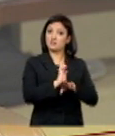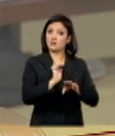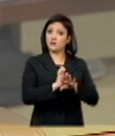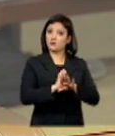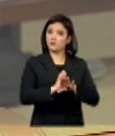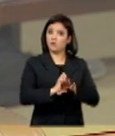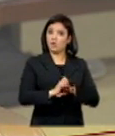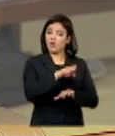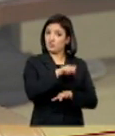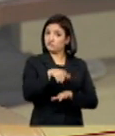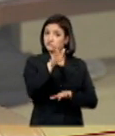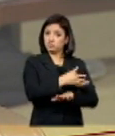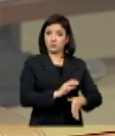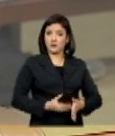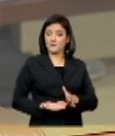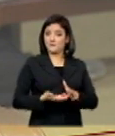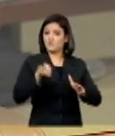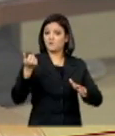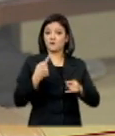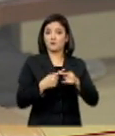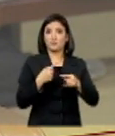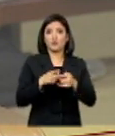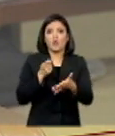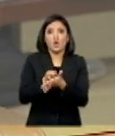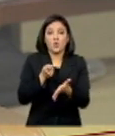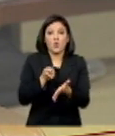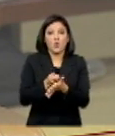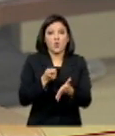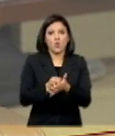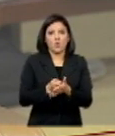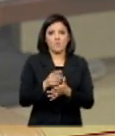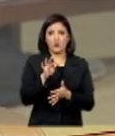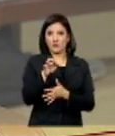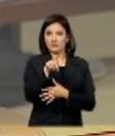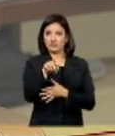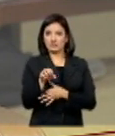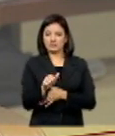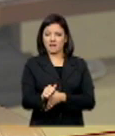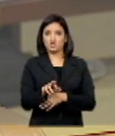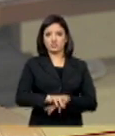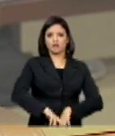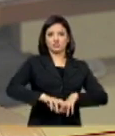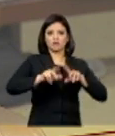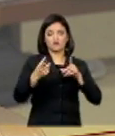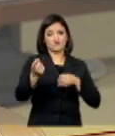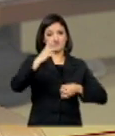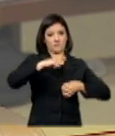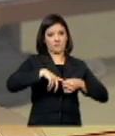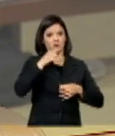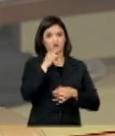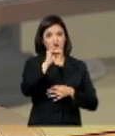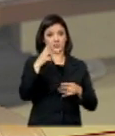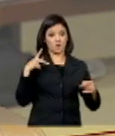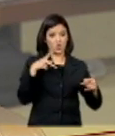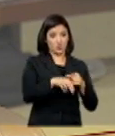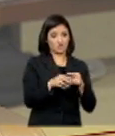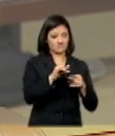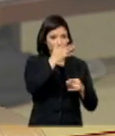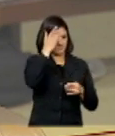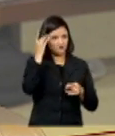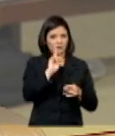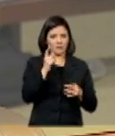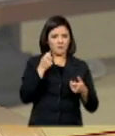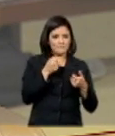cobrança de taxa de religação de energia elétrica nos casos de corte de fornecimento por falta de pagamento e